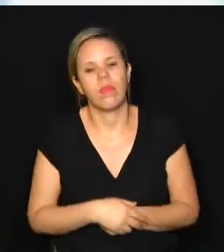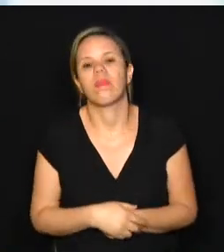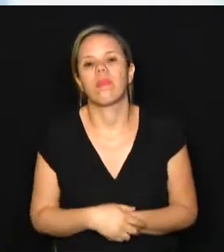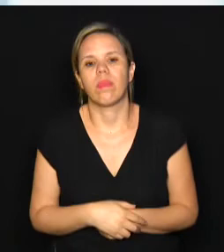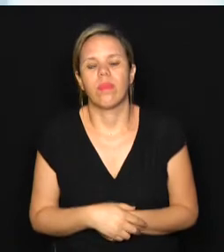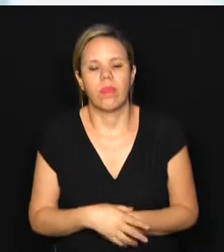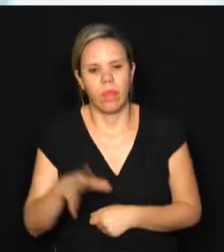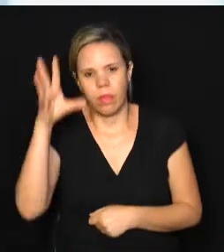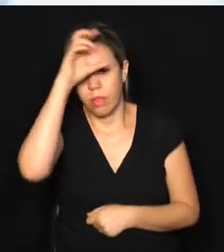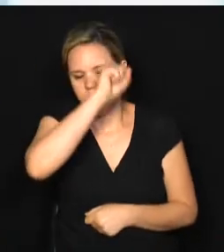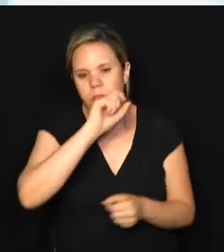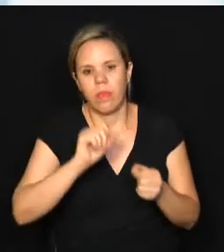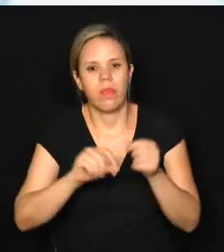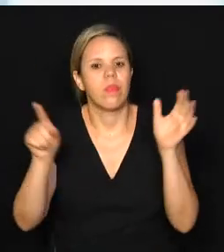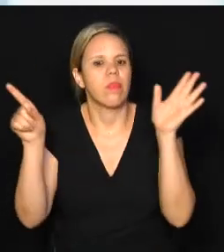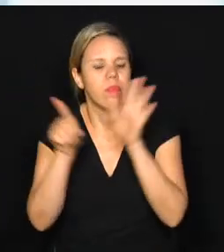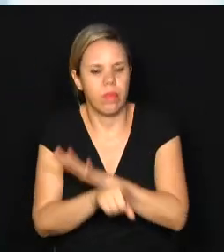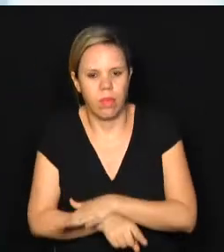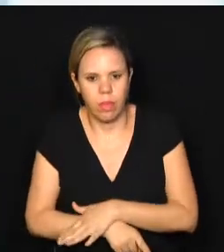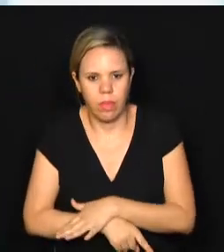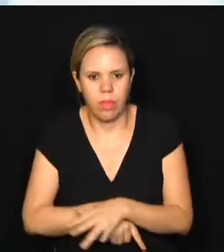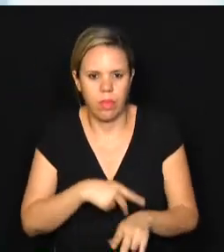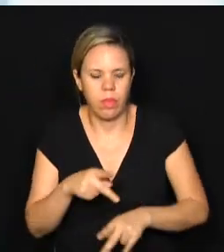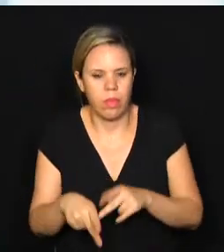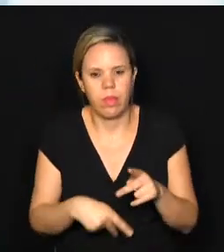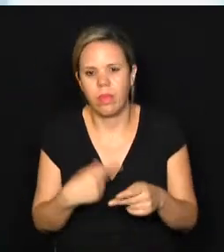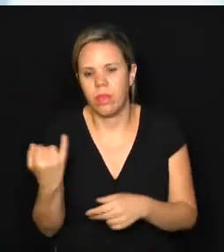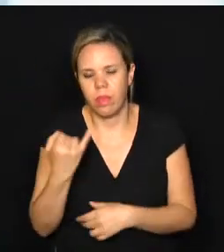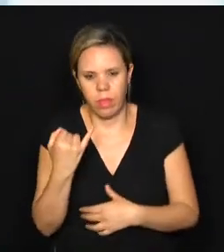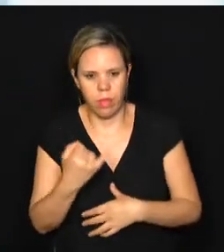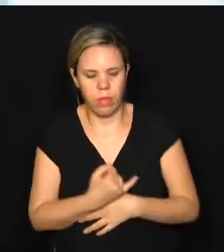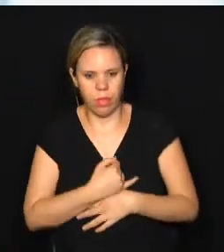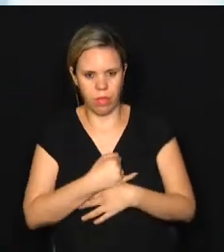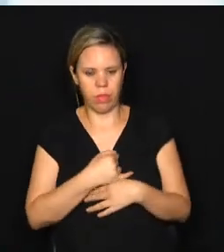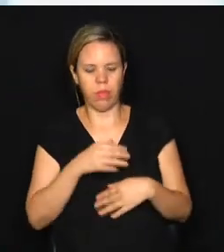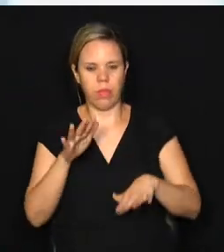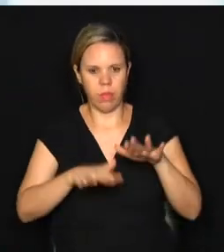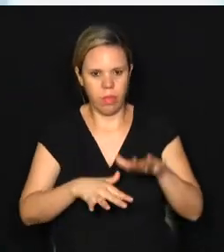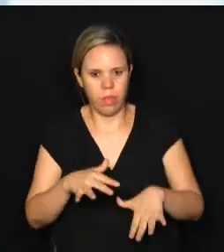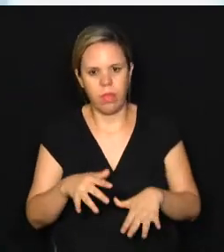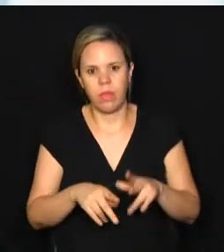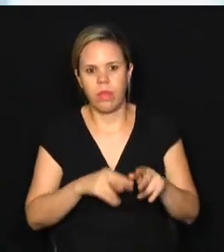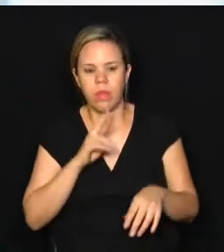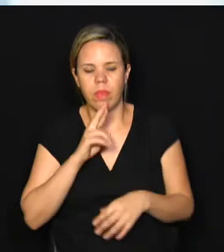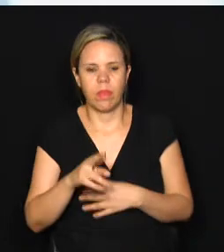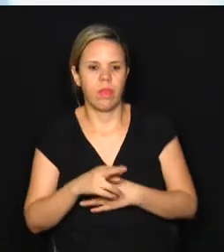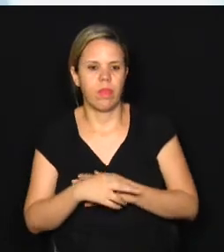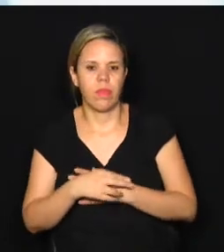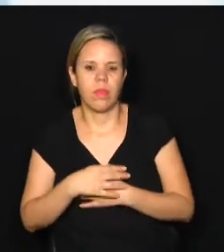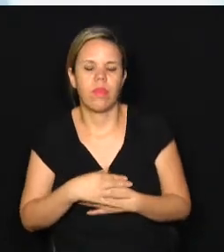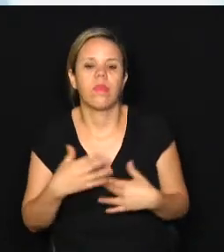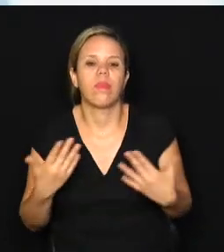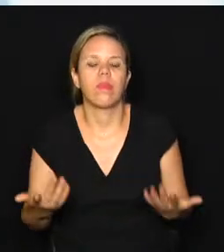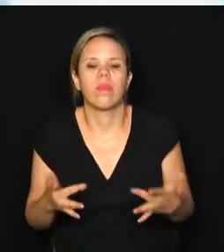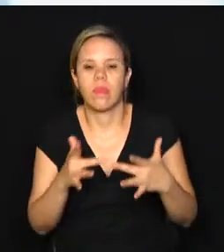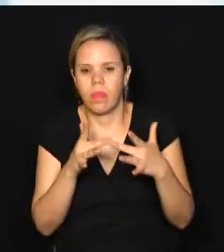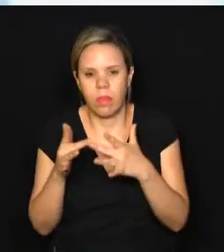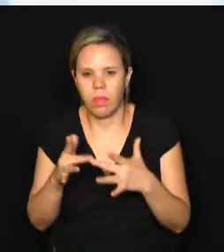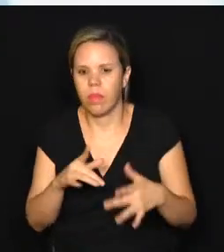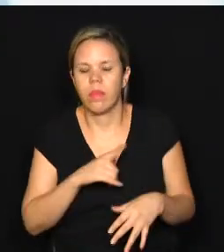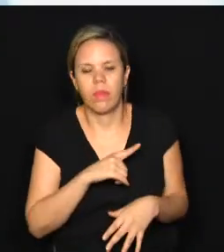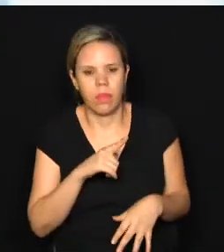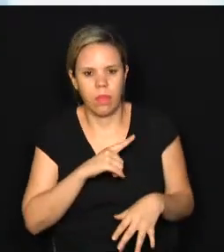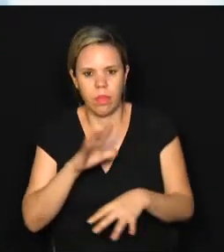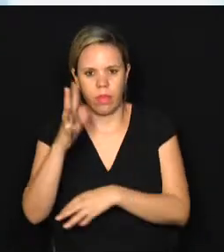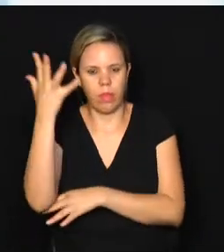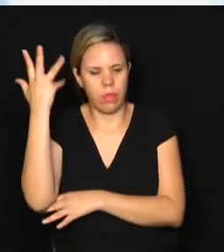aprender a fazer perguntas, porque as perguntas são muito importantes, né? Às vezes mais do que as respostas. Então, qual que é a relação que a gente tem com a natureza